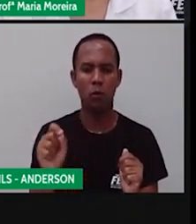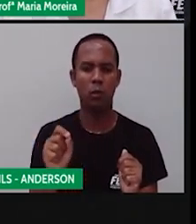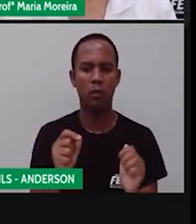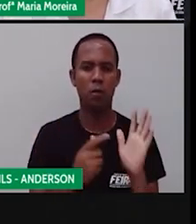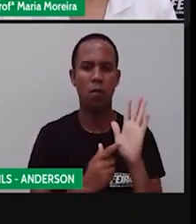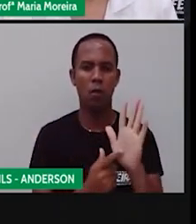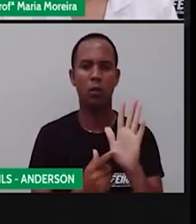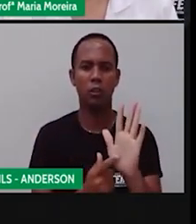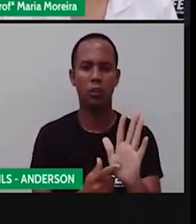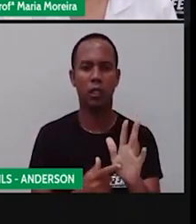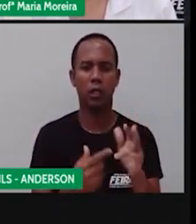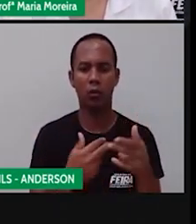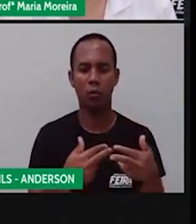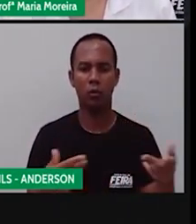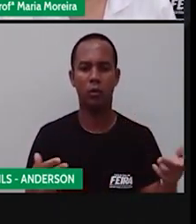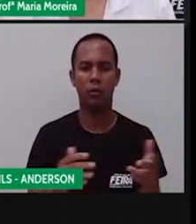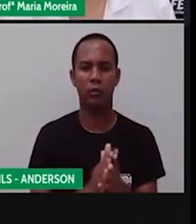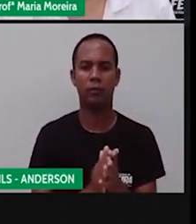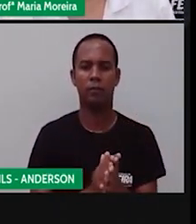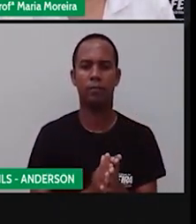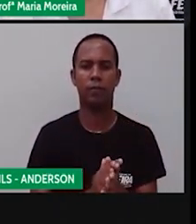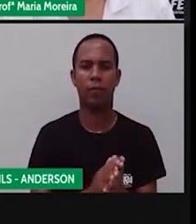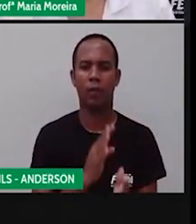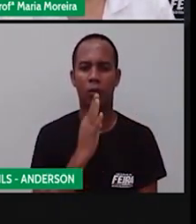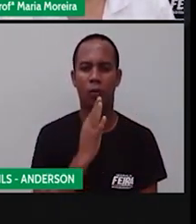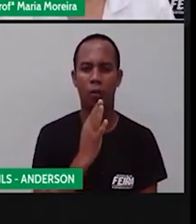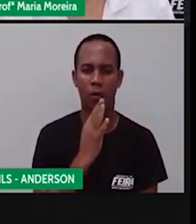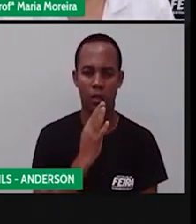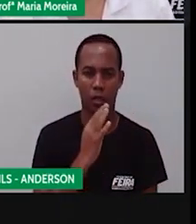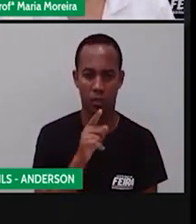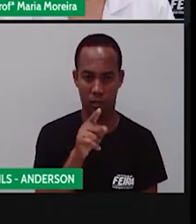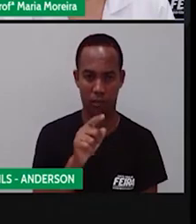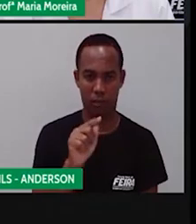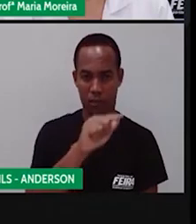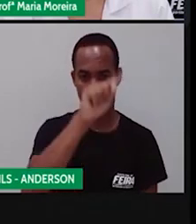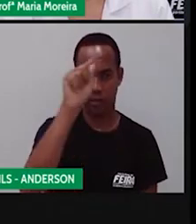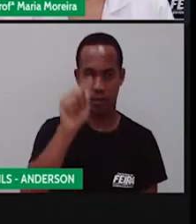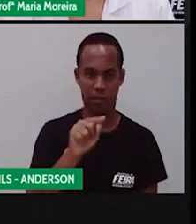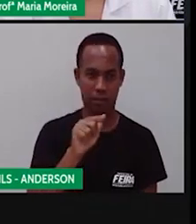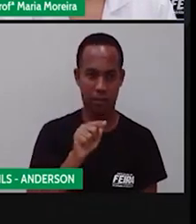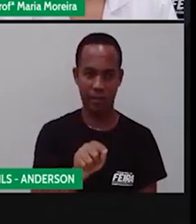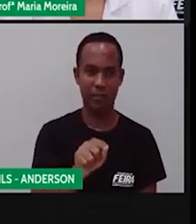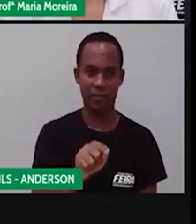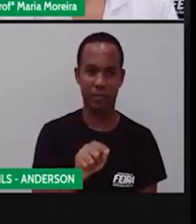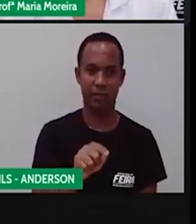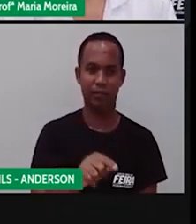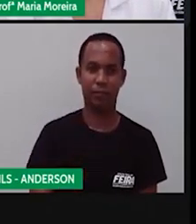essas coisas. E que sinais? Você conhece algum desses sinais de pontuação aqui, Anderson?